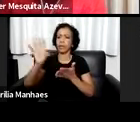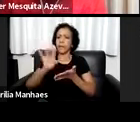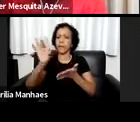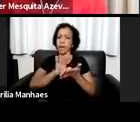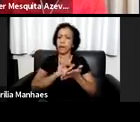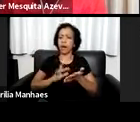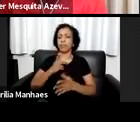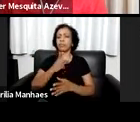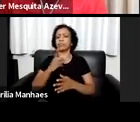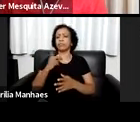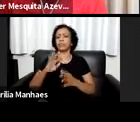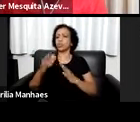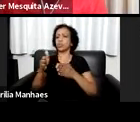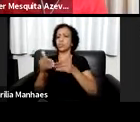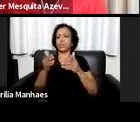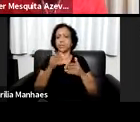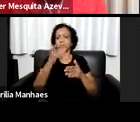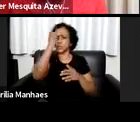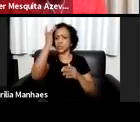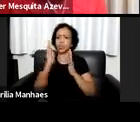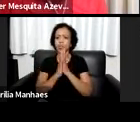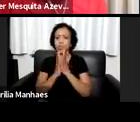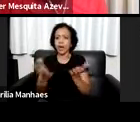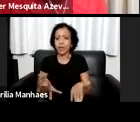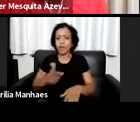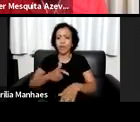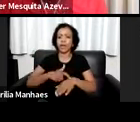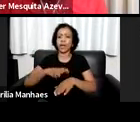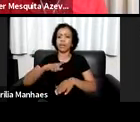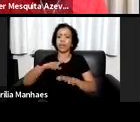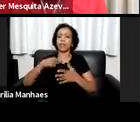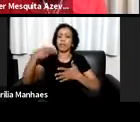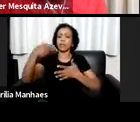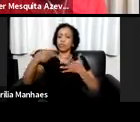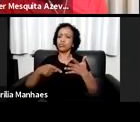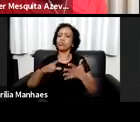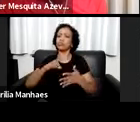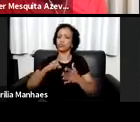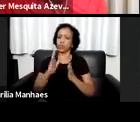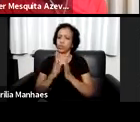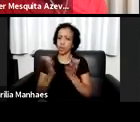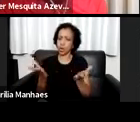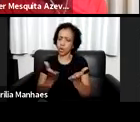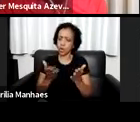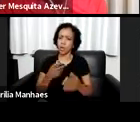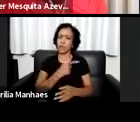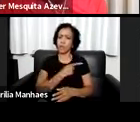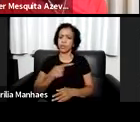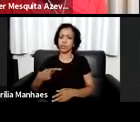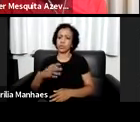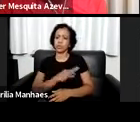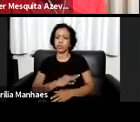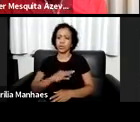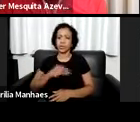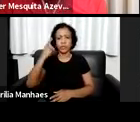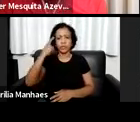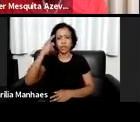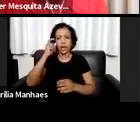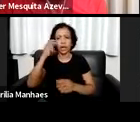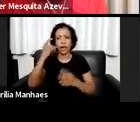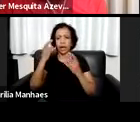de oração. E nós vamos orar agora, temos alguns motivos de oração. E eu já vou pedir que fique atento para orar neste momento, o